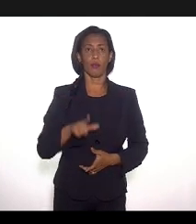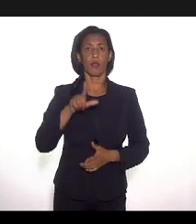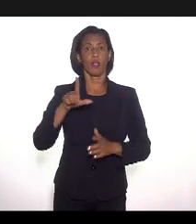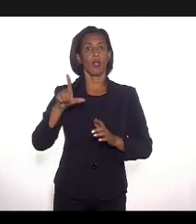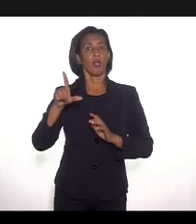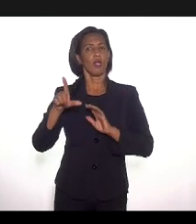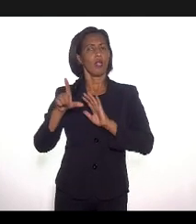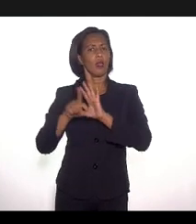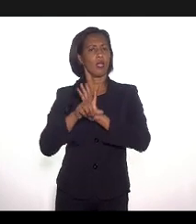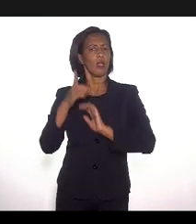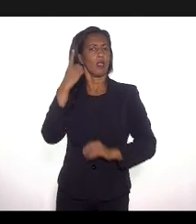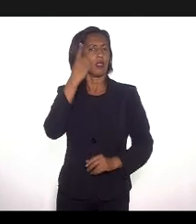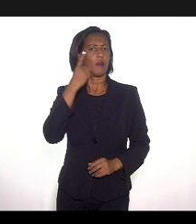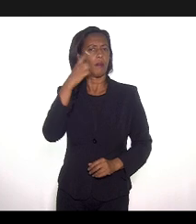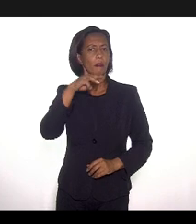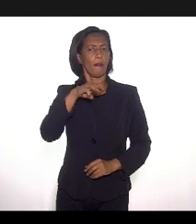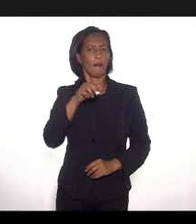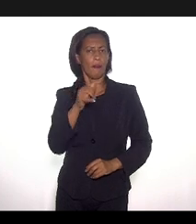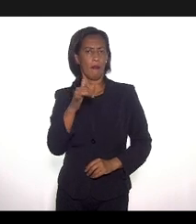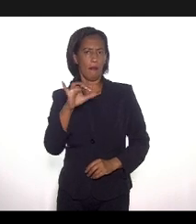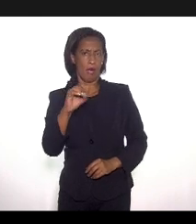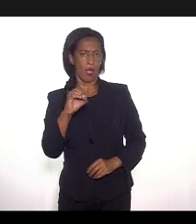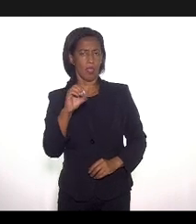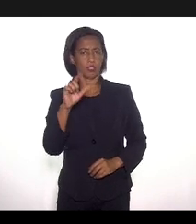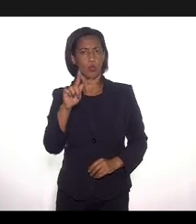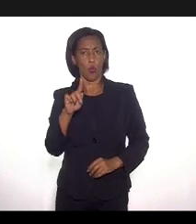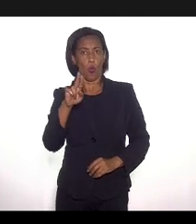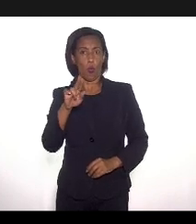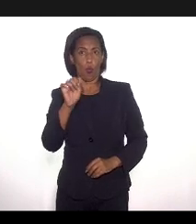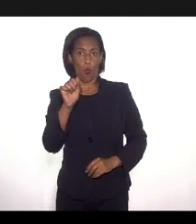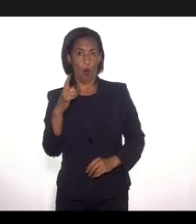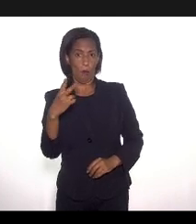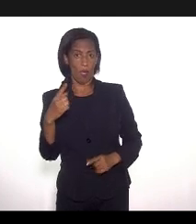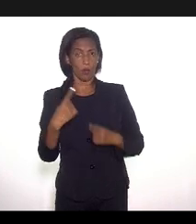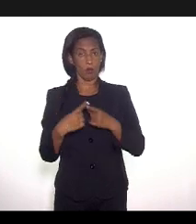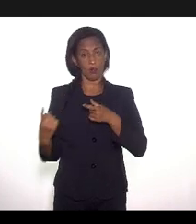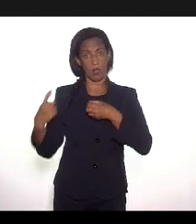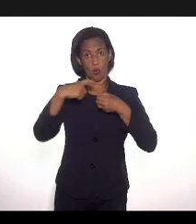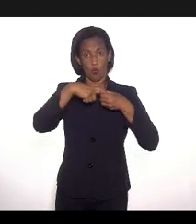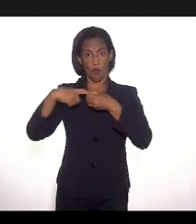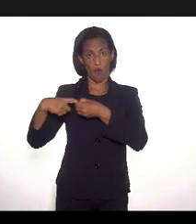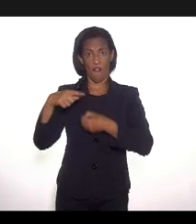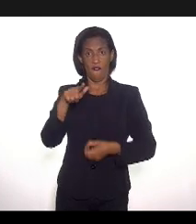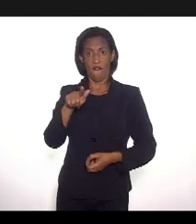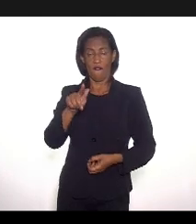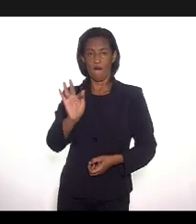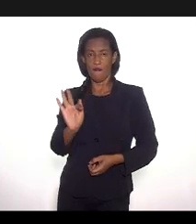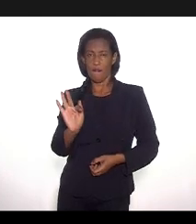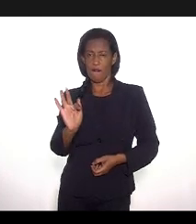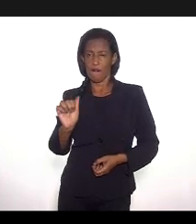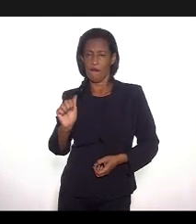porque tem um convênio com Faz atrás da mesma. E os convênios com Faz